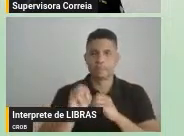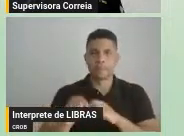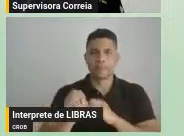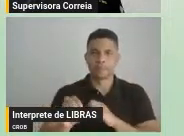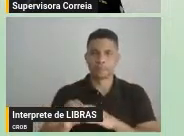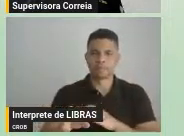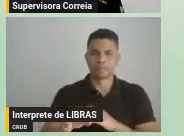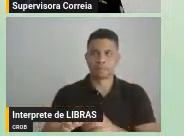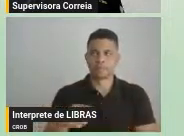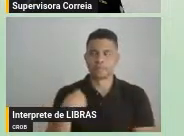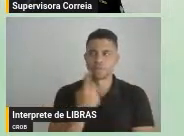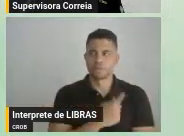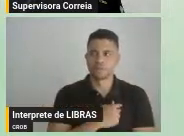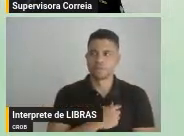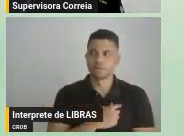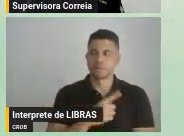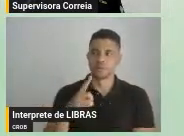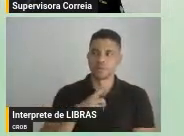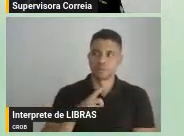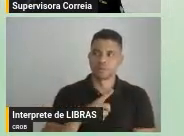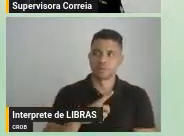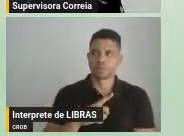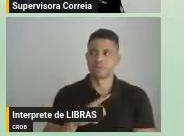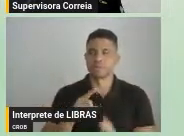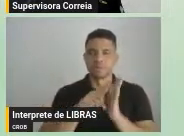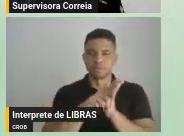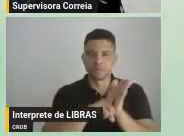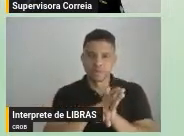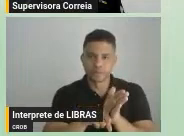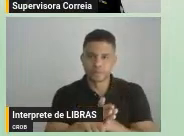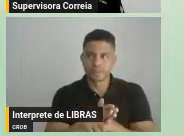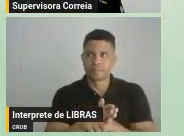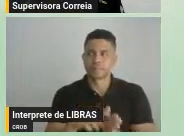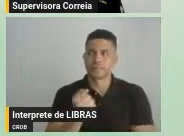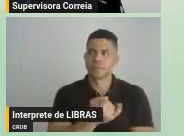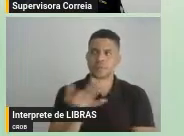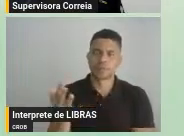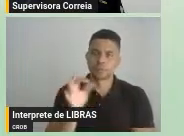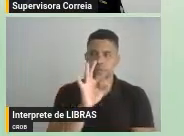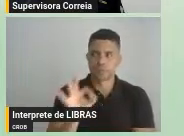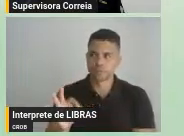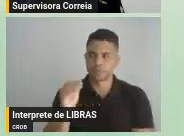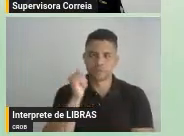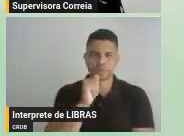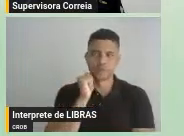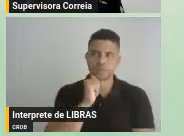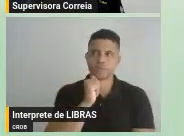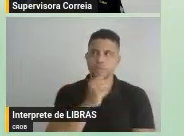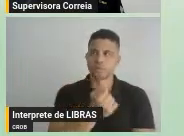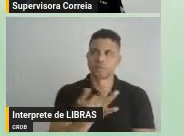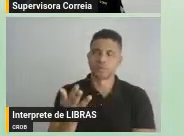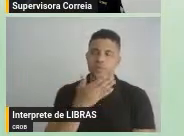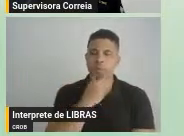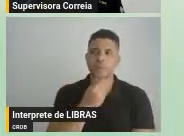temos pesquisas sobre quantas e os percentuais de meninas e de meninos nas áreas